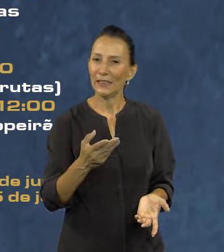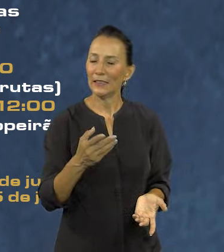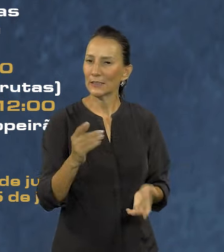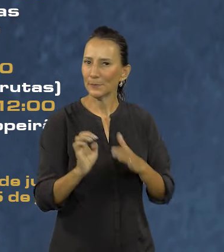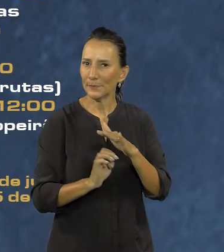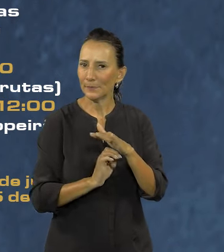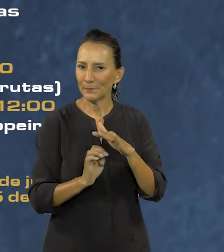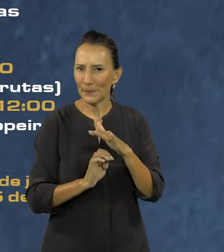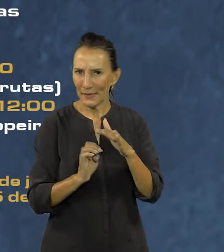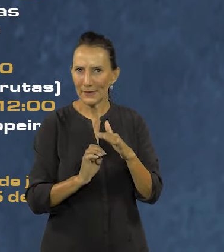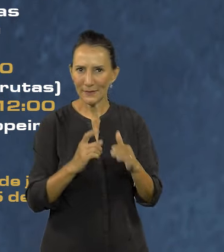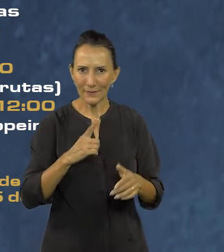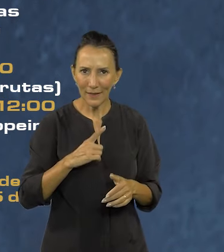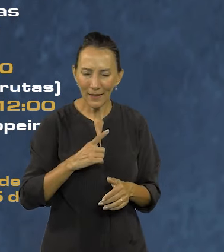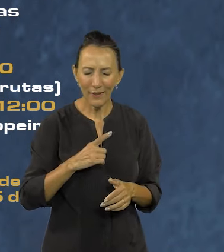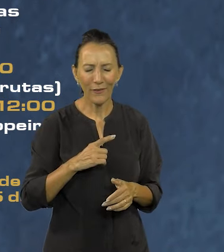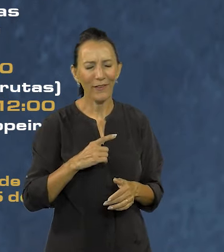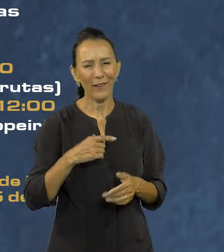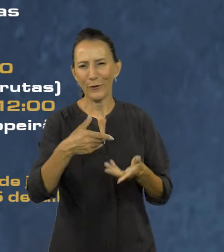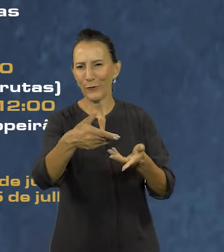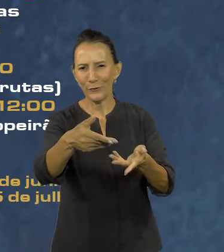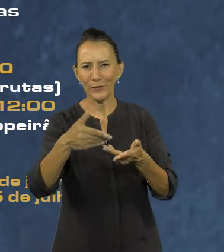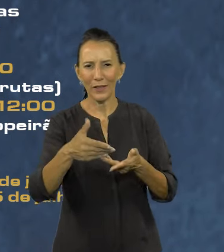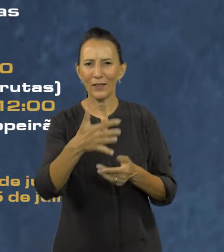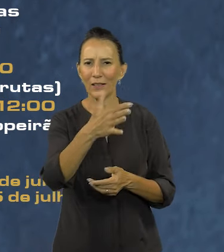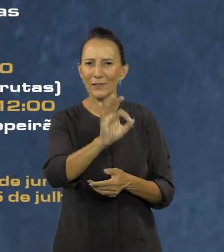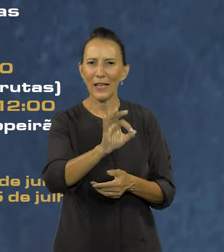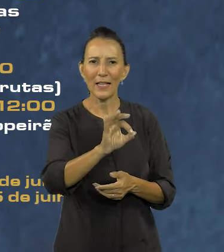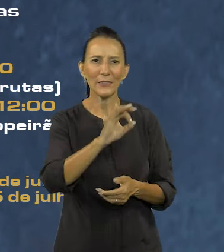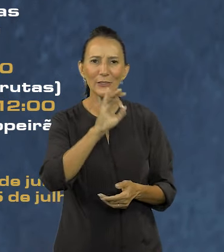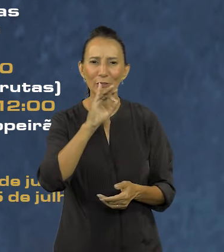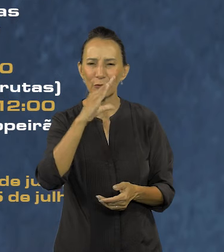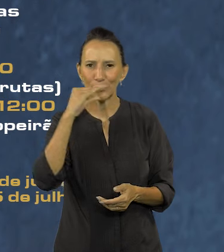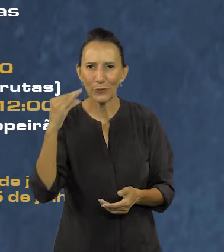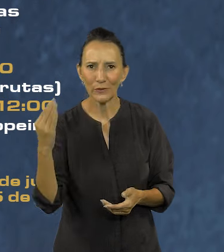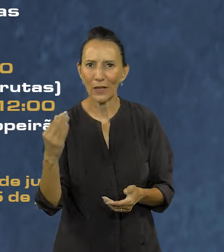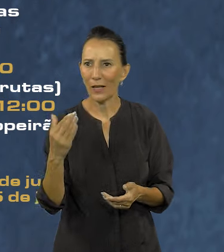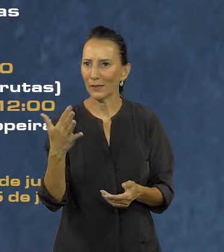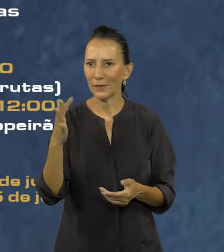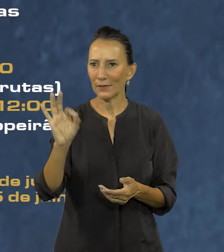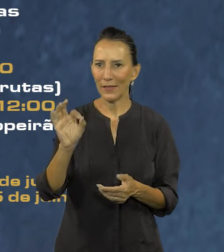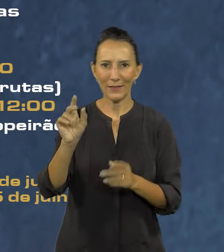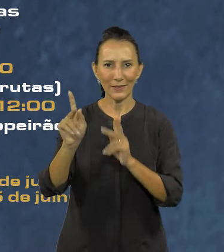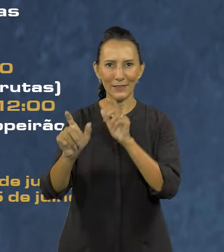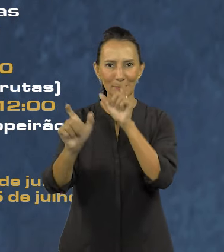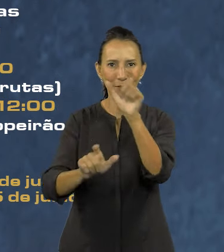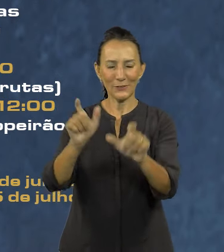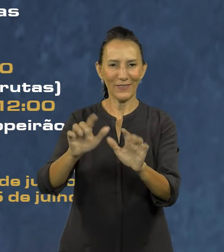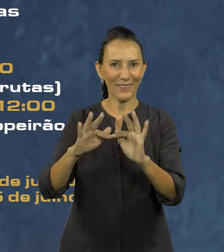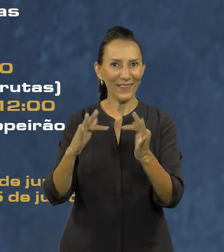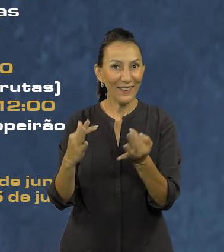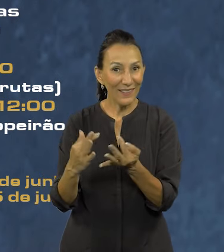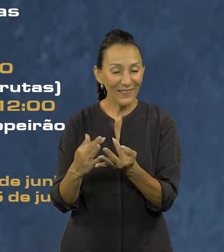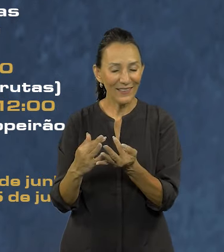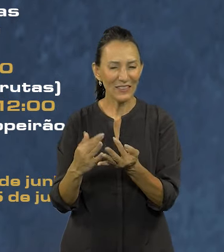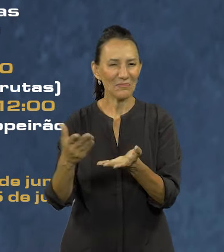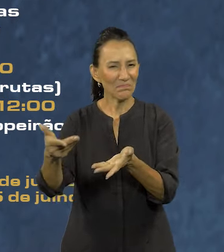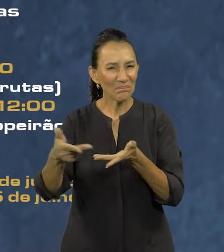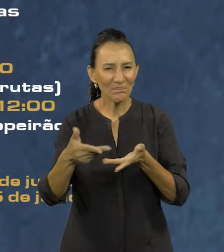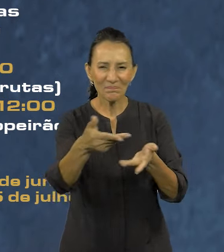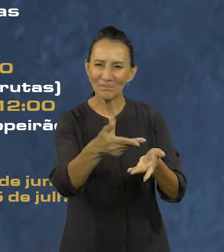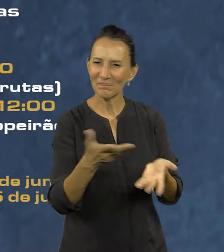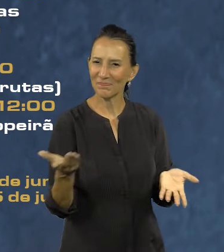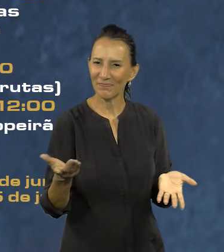Imagine aí você investe em 10 funcionários 10 familiares ainda é possível adquirir o passaporte